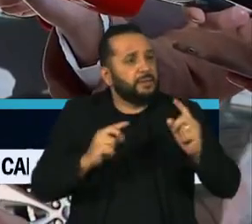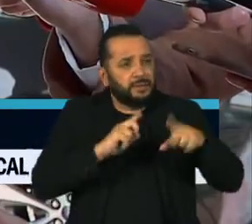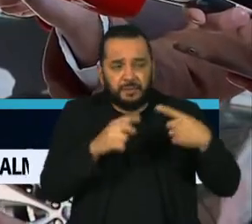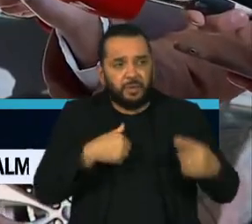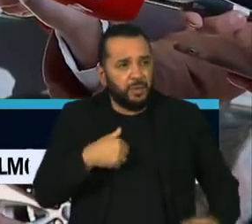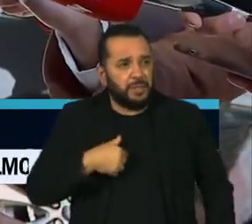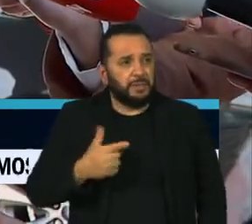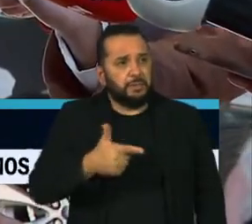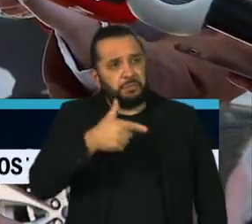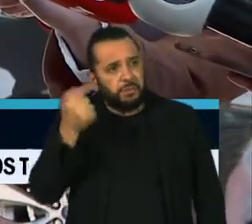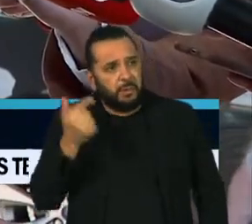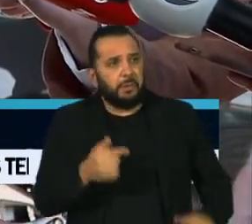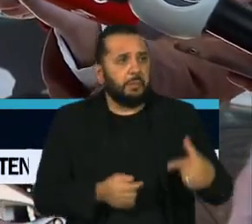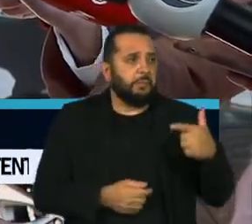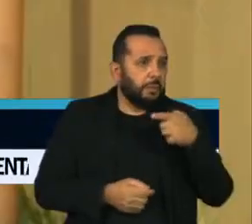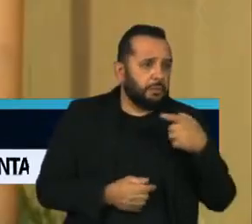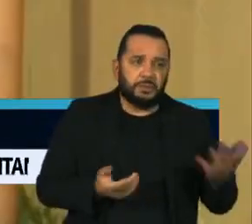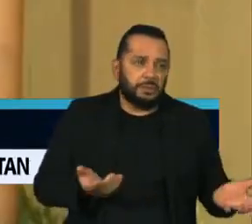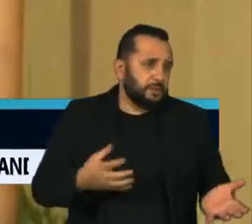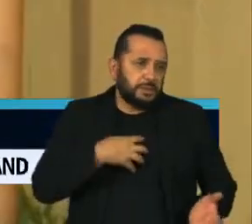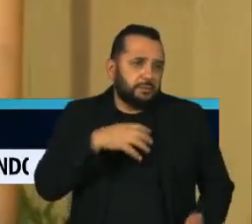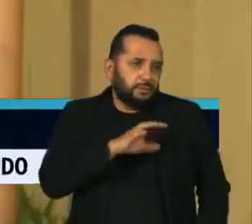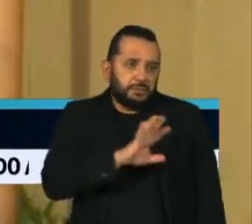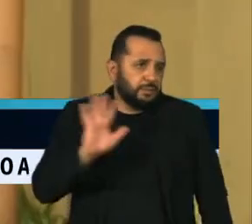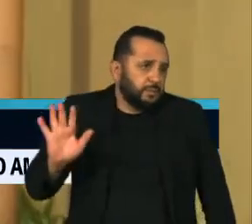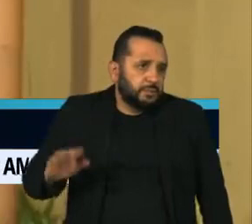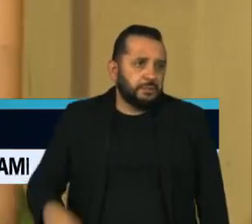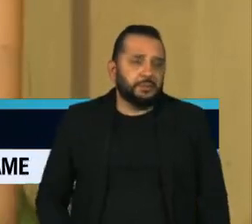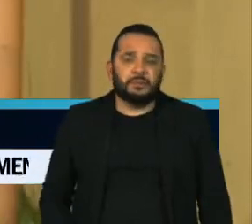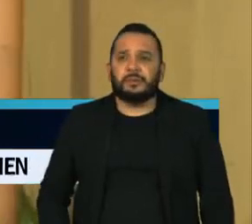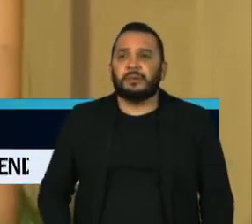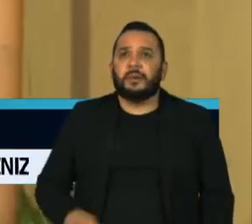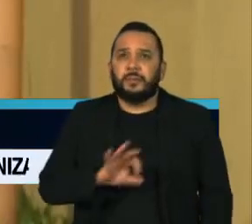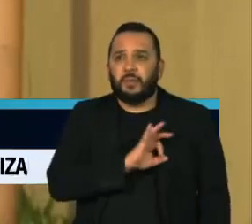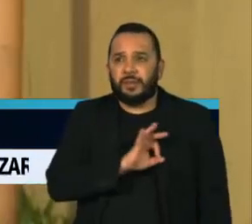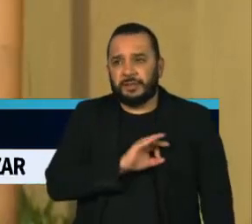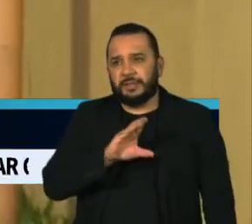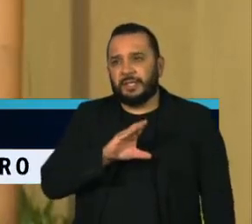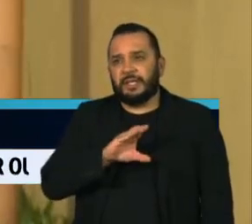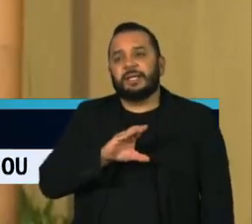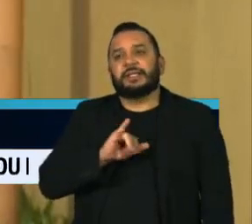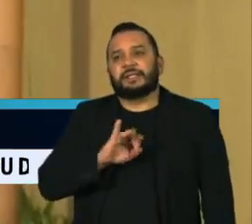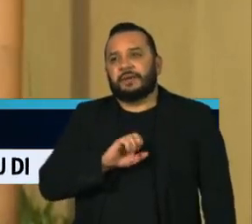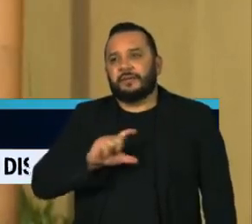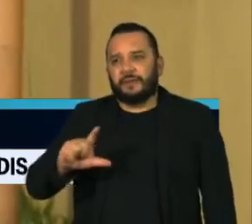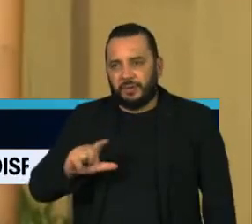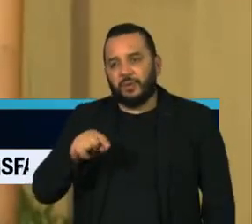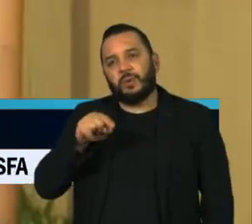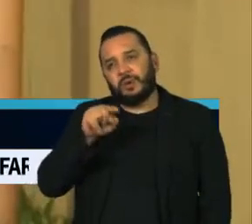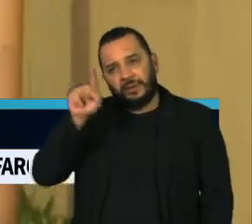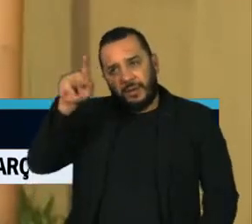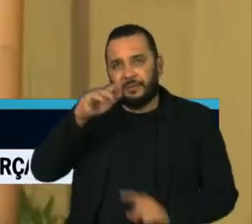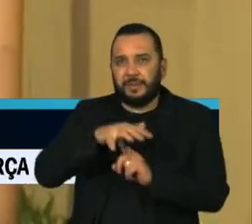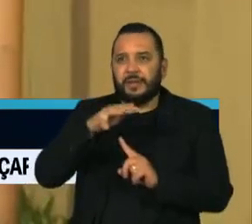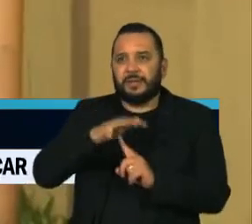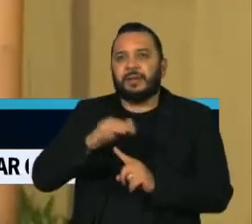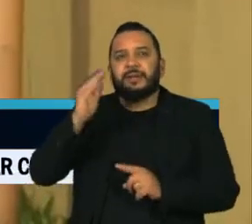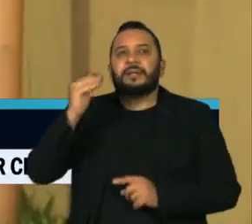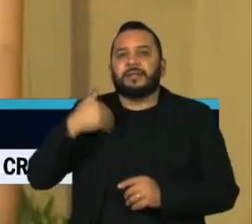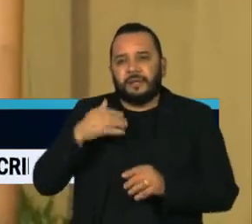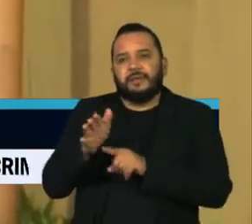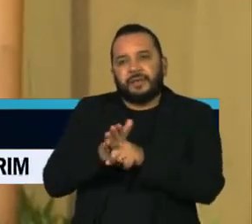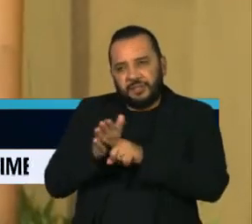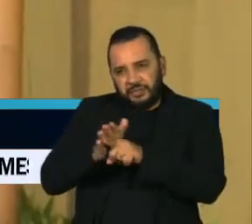indo por o caminho de um matar o outro. A investigação da Polícia Civil do Paraná, por outro lado, indica que o crime foi cometido